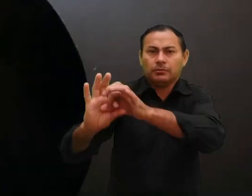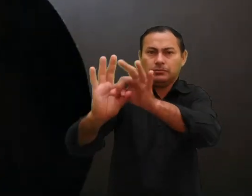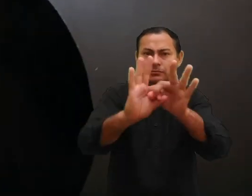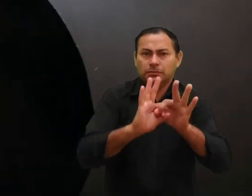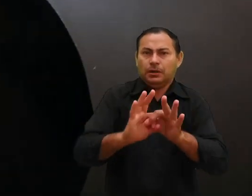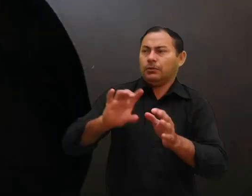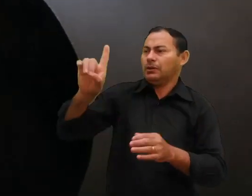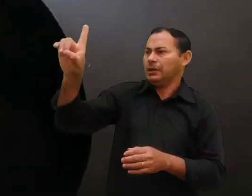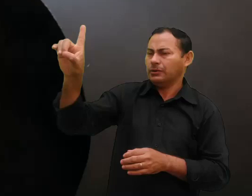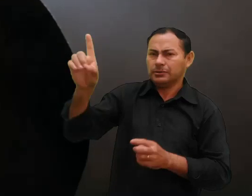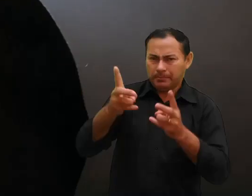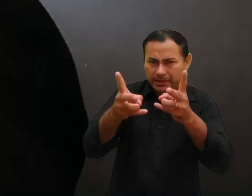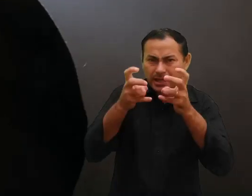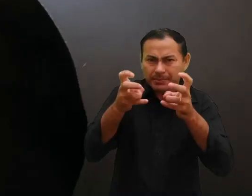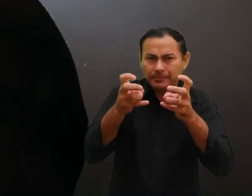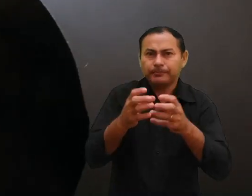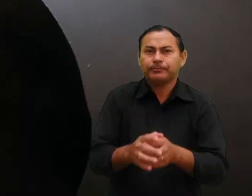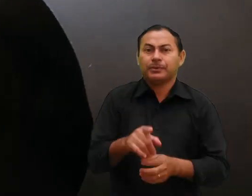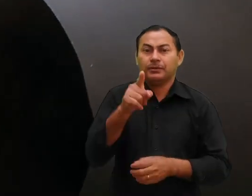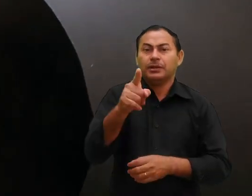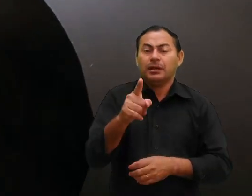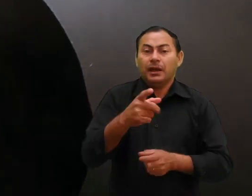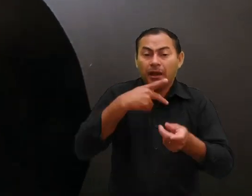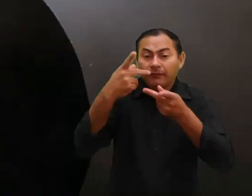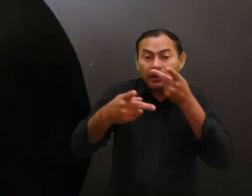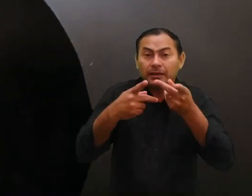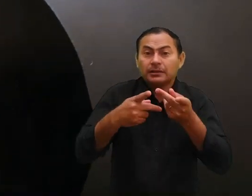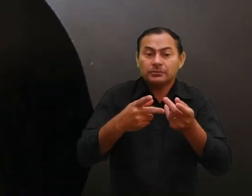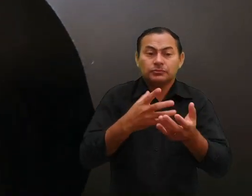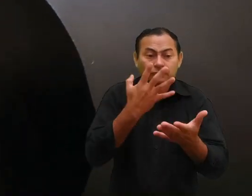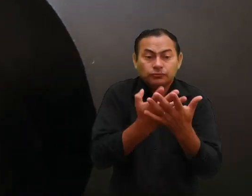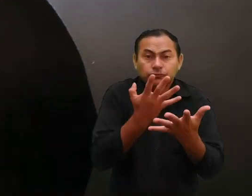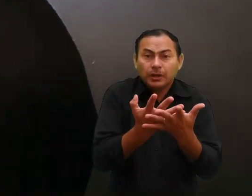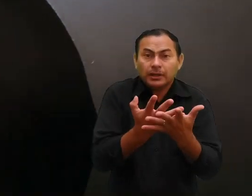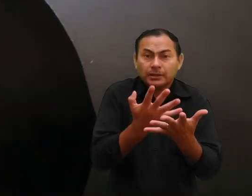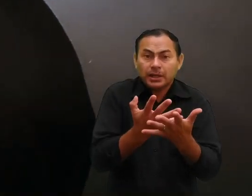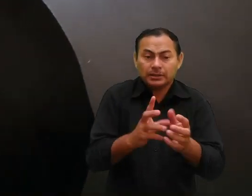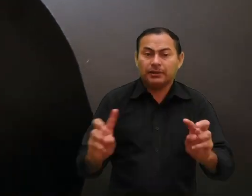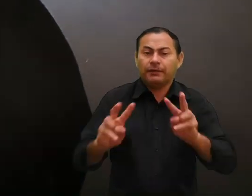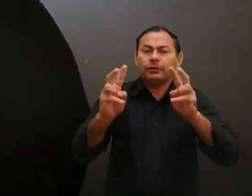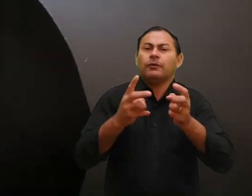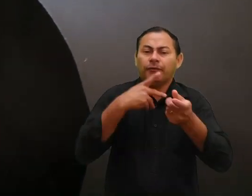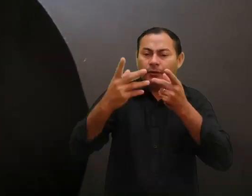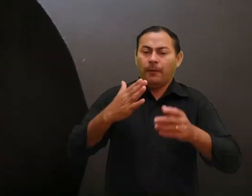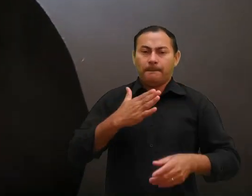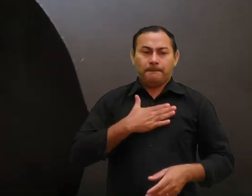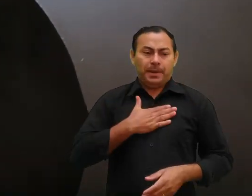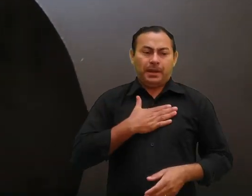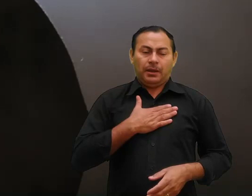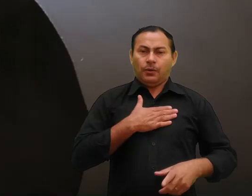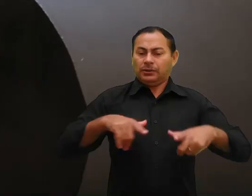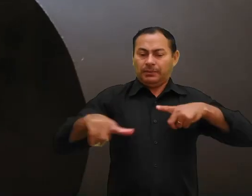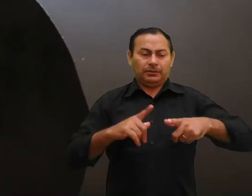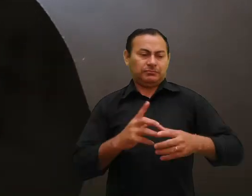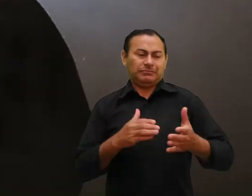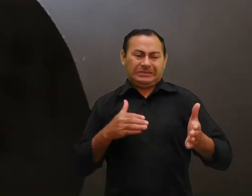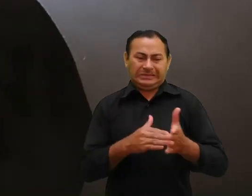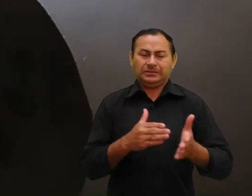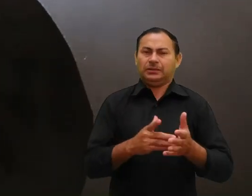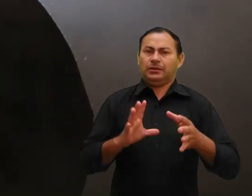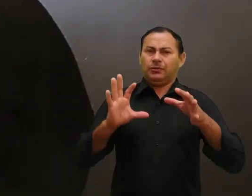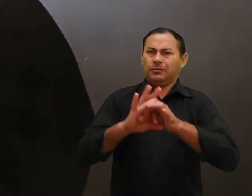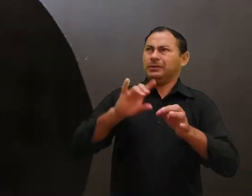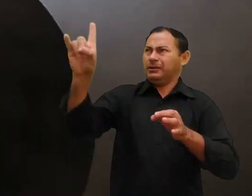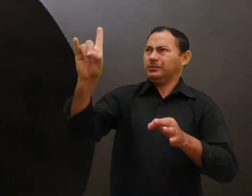à comunhão com Deus? Você vai confessar esse valor? Então confesse. O meu trabalho não vai me impedir de